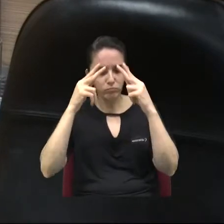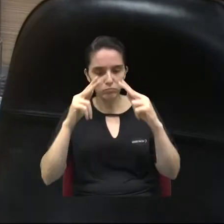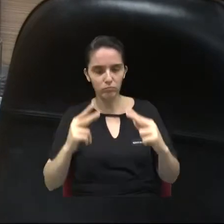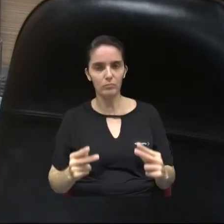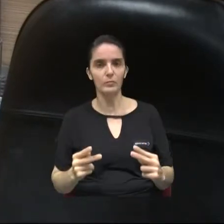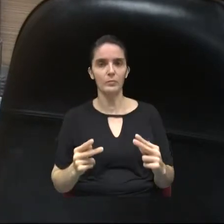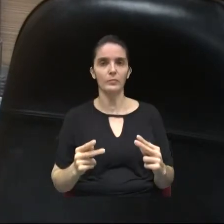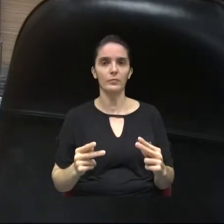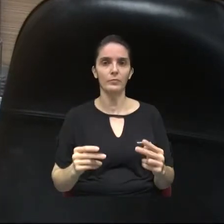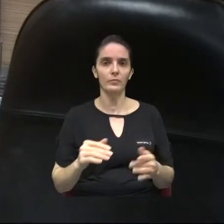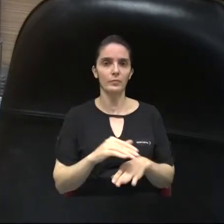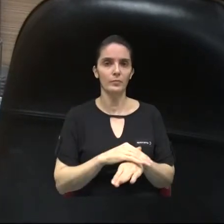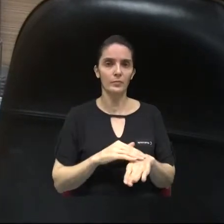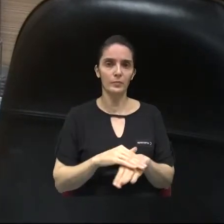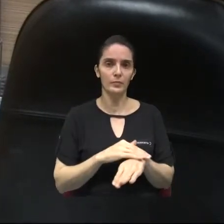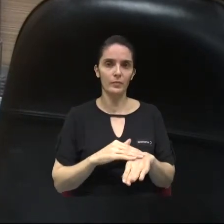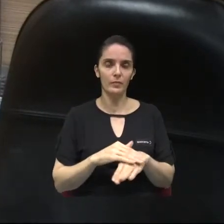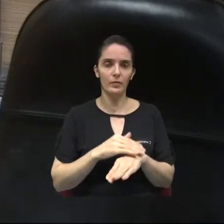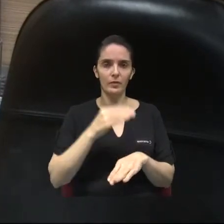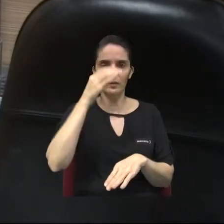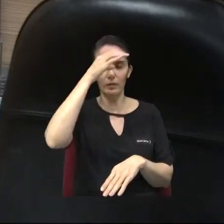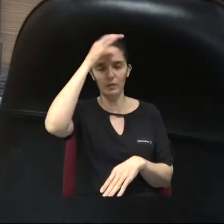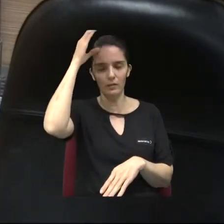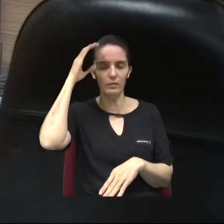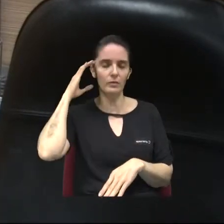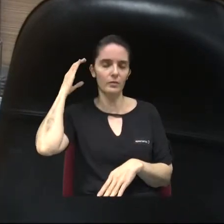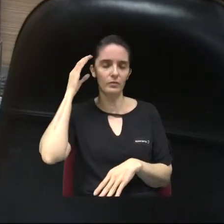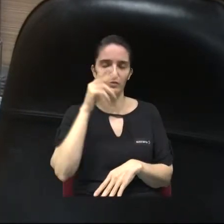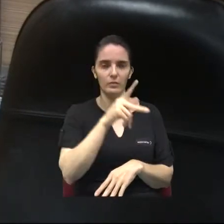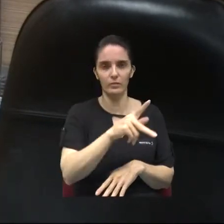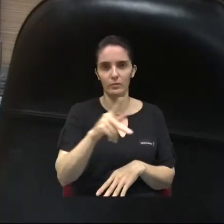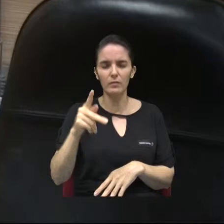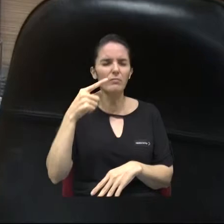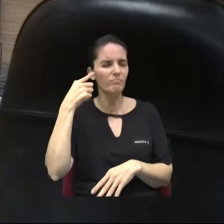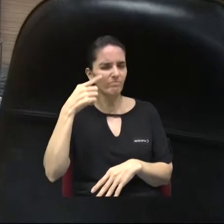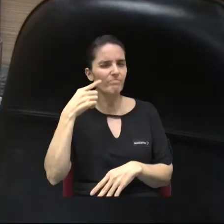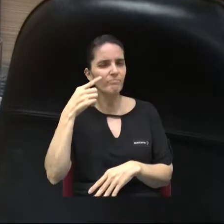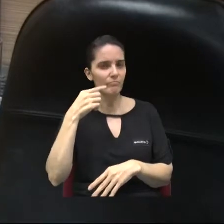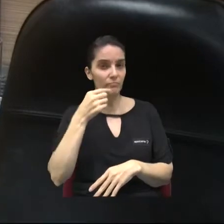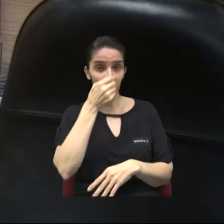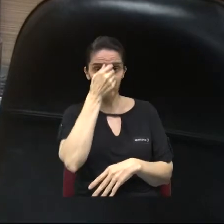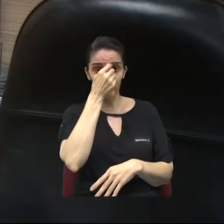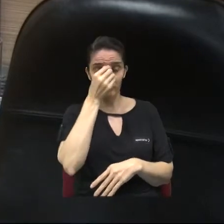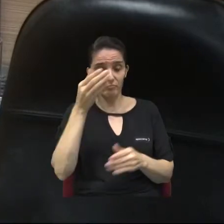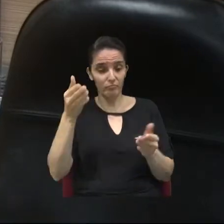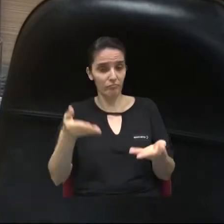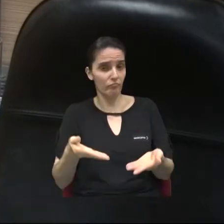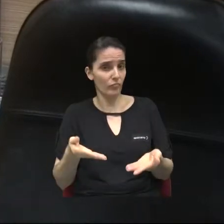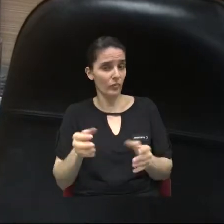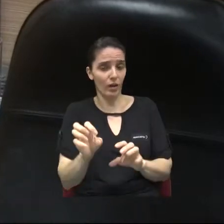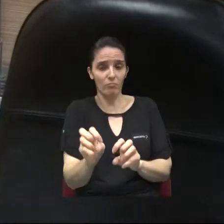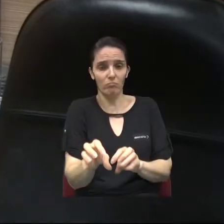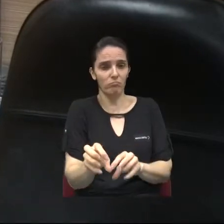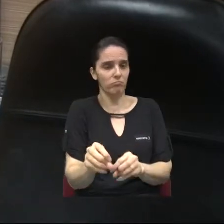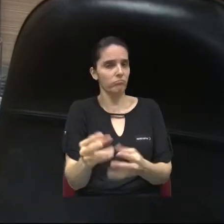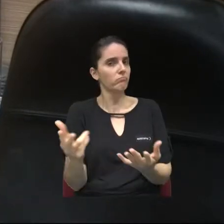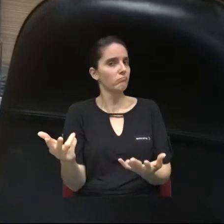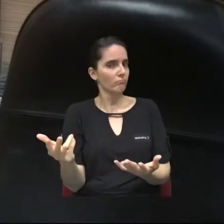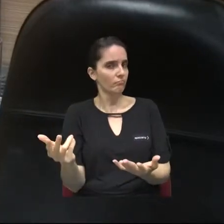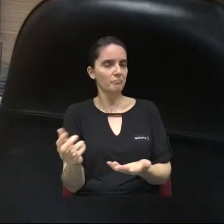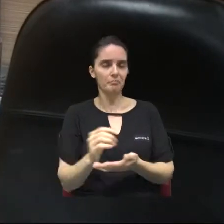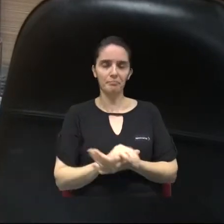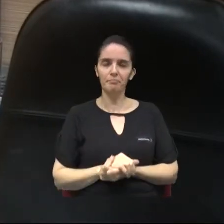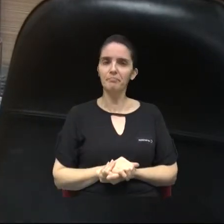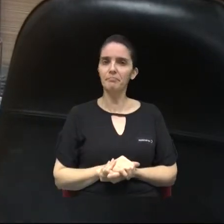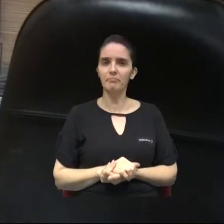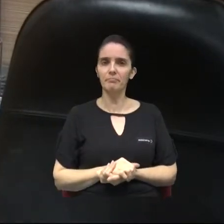à professora, que eu sou professora de Direito. O vereador Jorge deu uma aula aqui no plenário com relação às menções utilizadas,